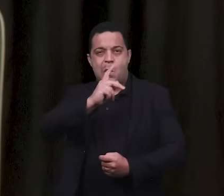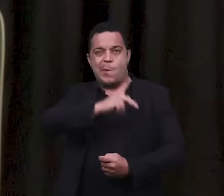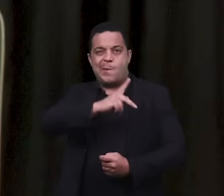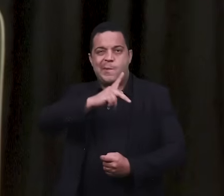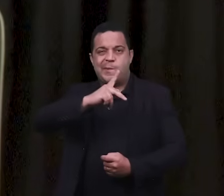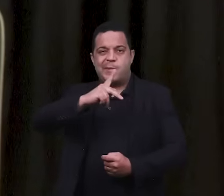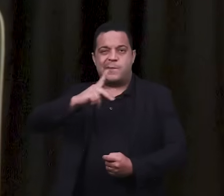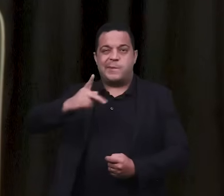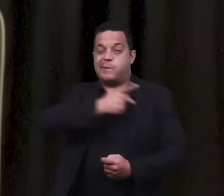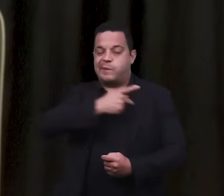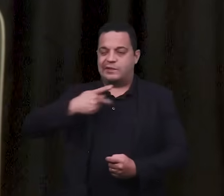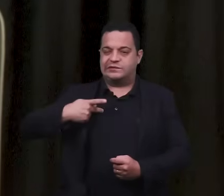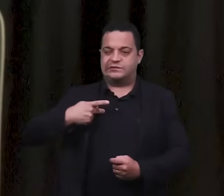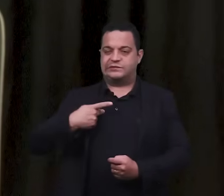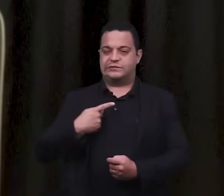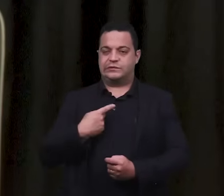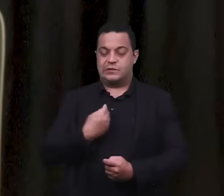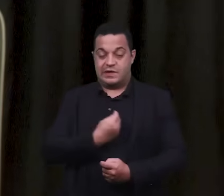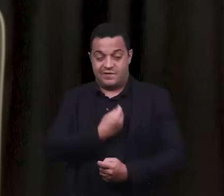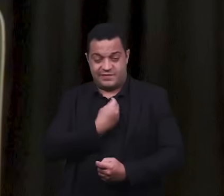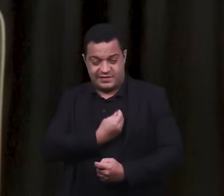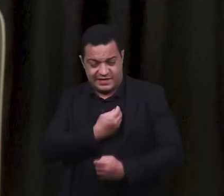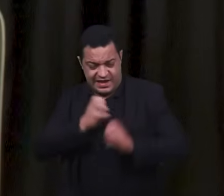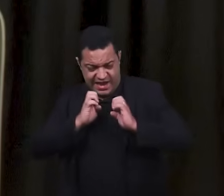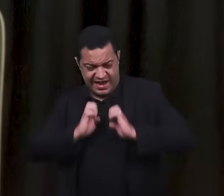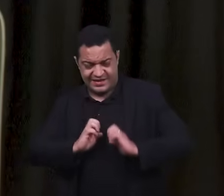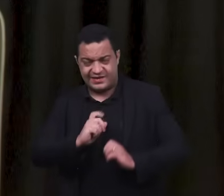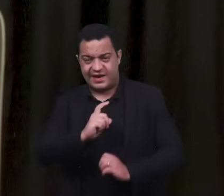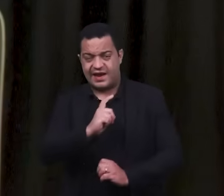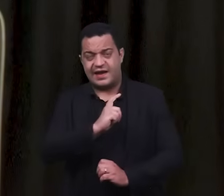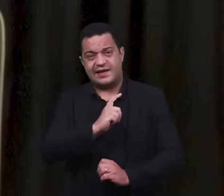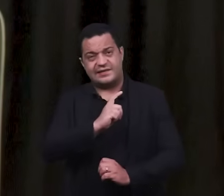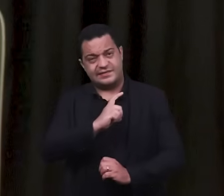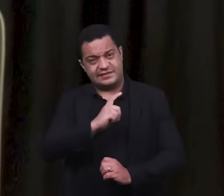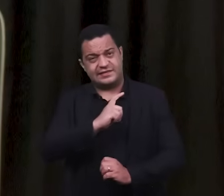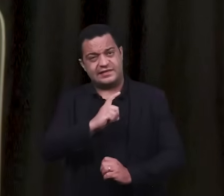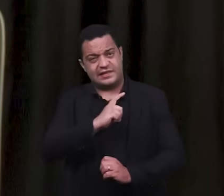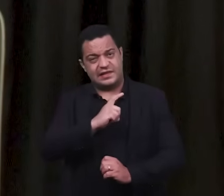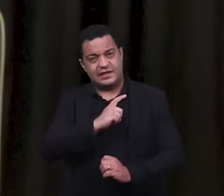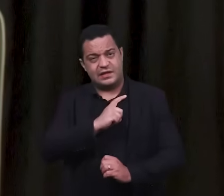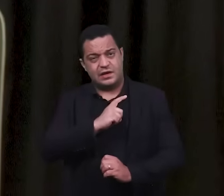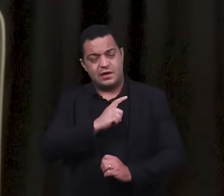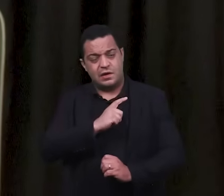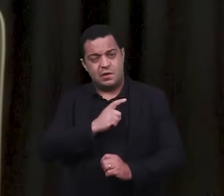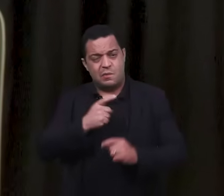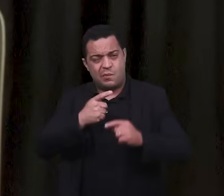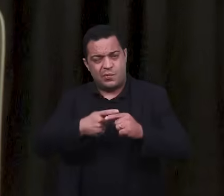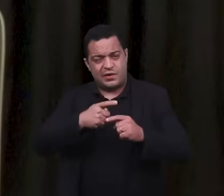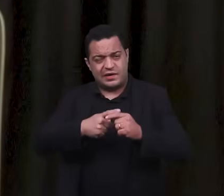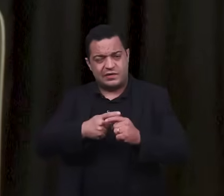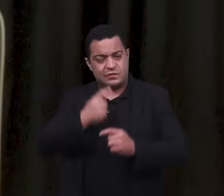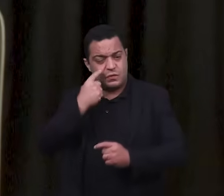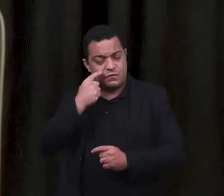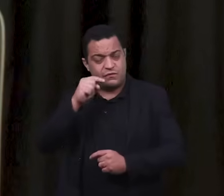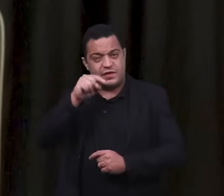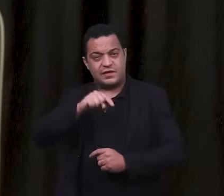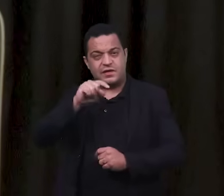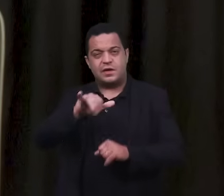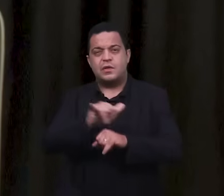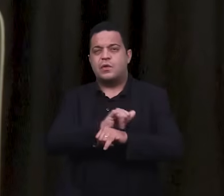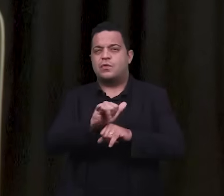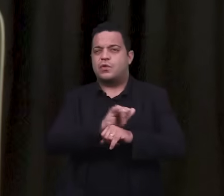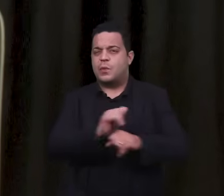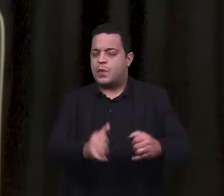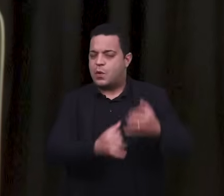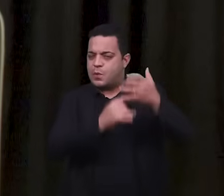e temos aqui até alguns comentários relacionados aqui às últimas programações e que nós